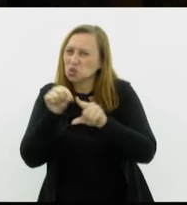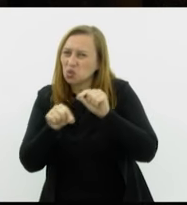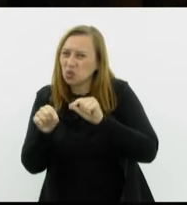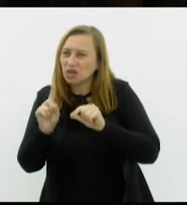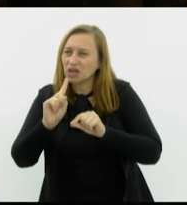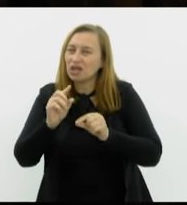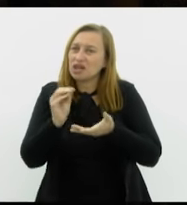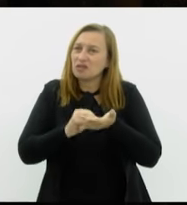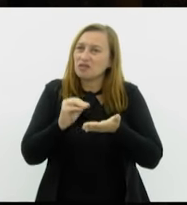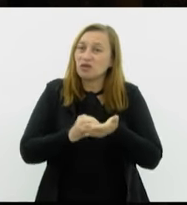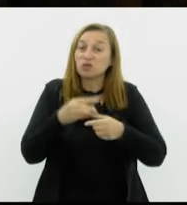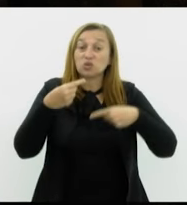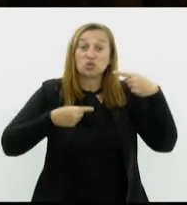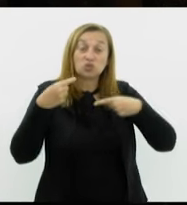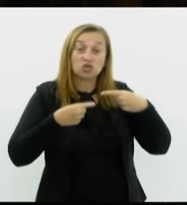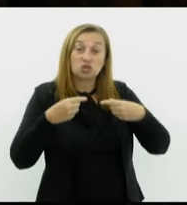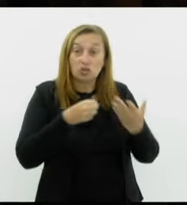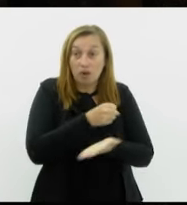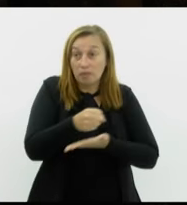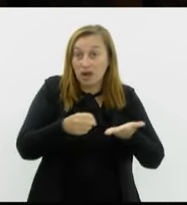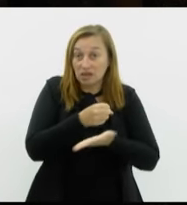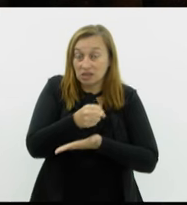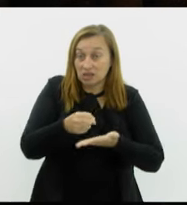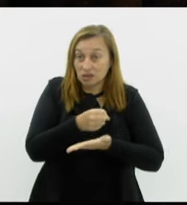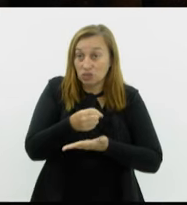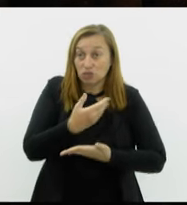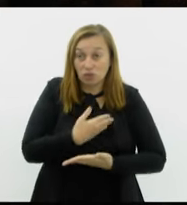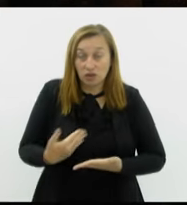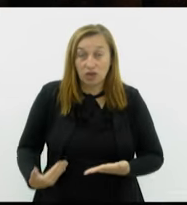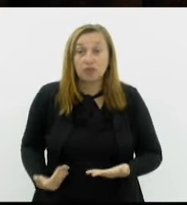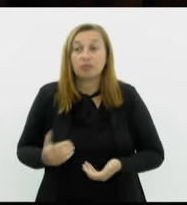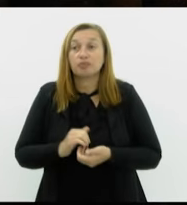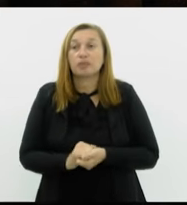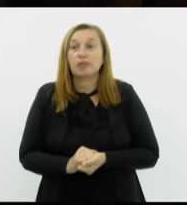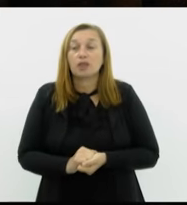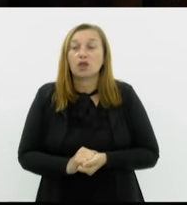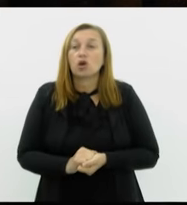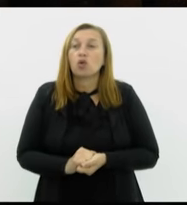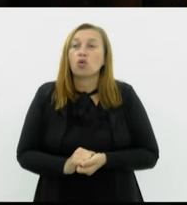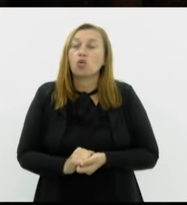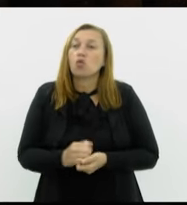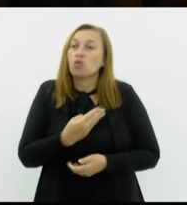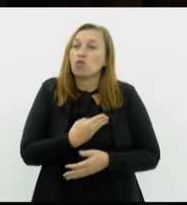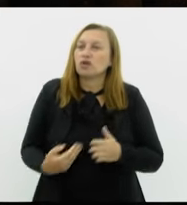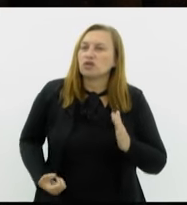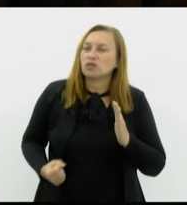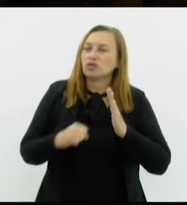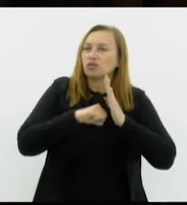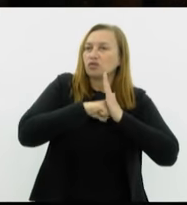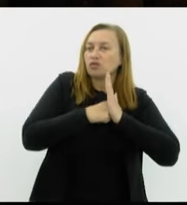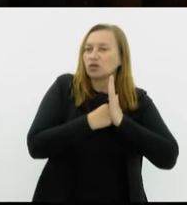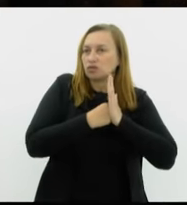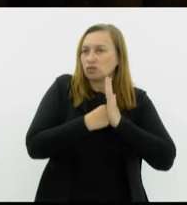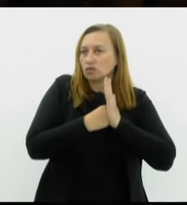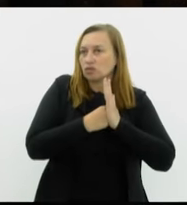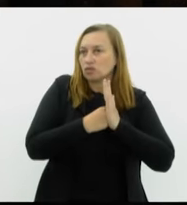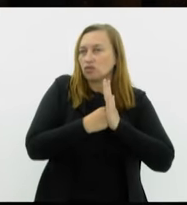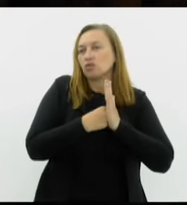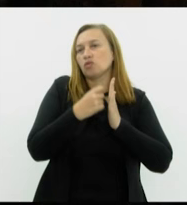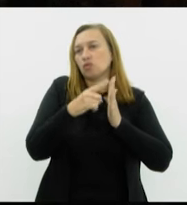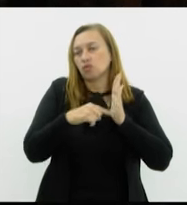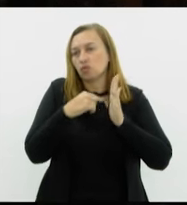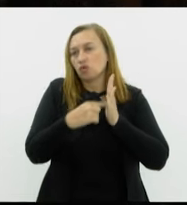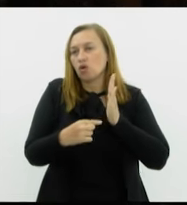discute com a base. Né? O governo vetou um orçamento construído